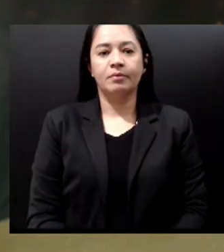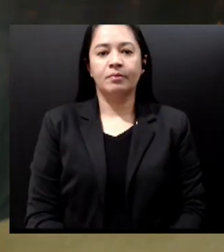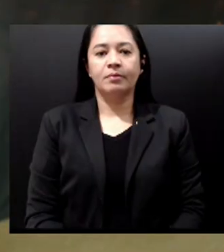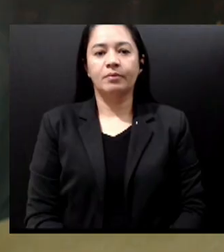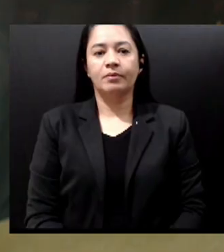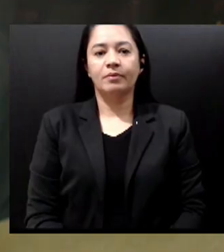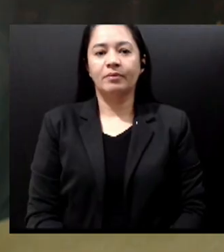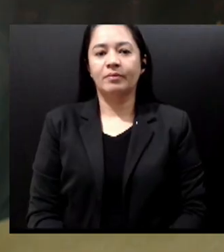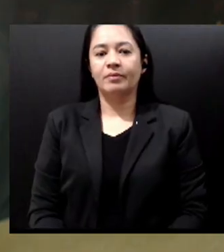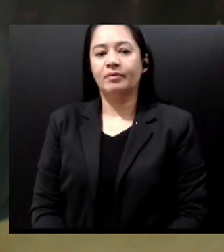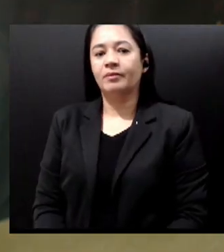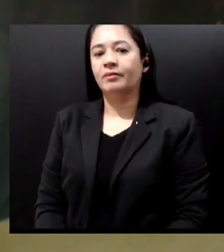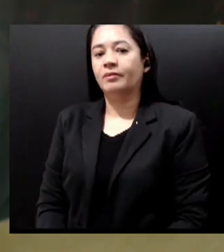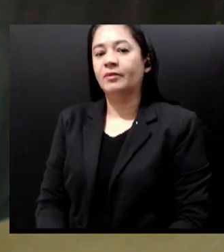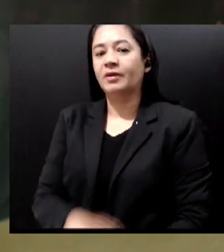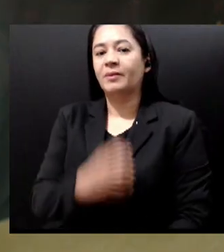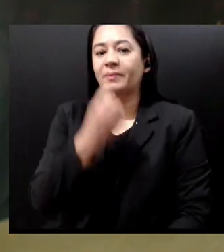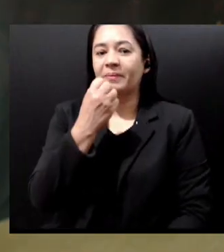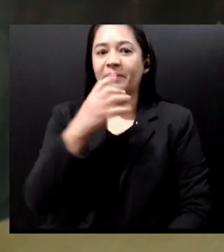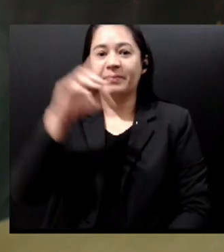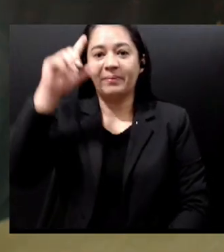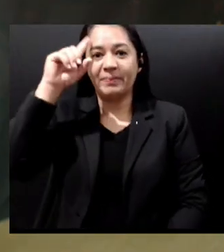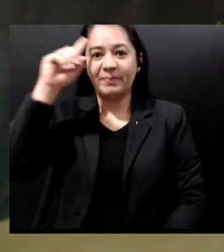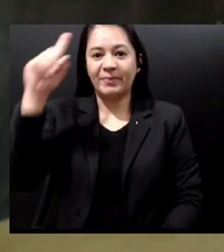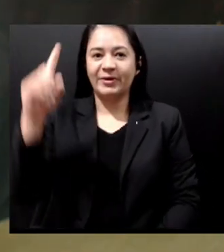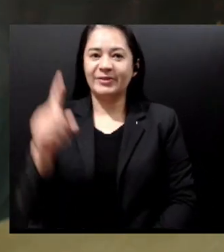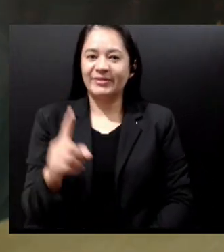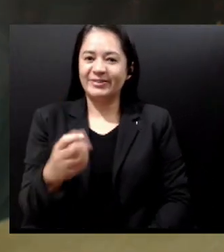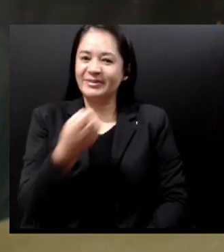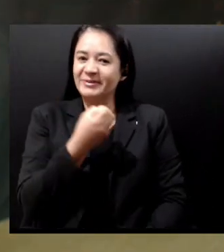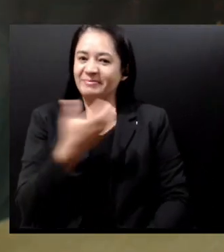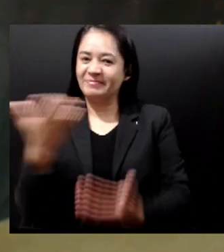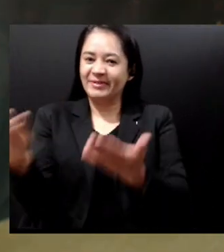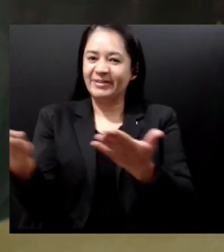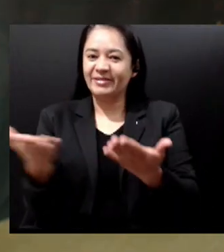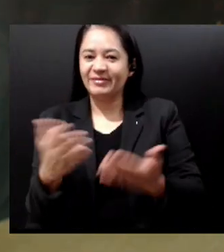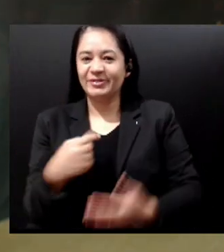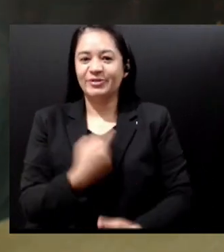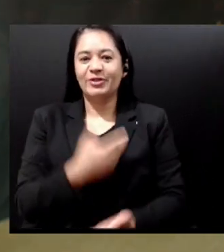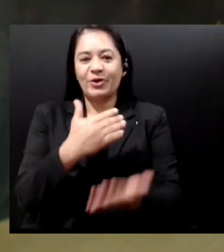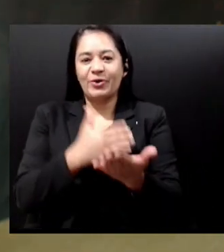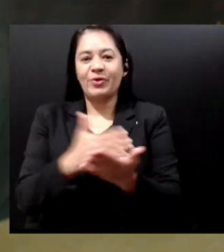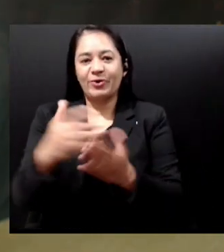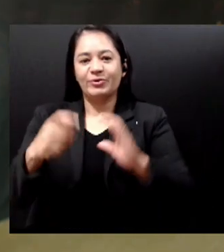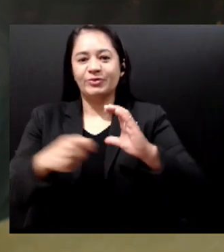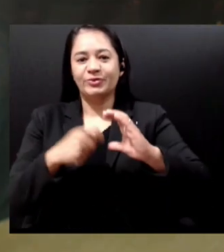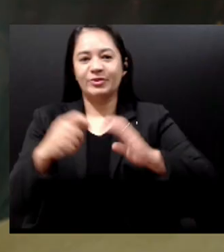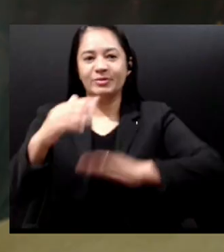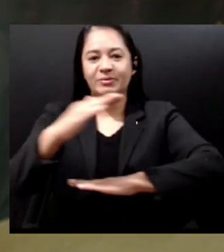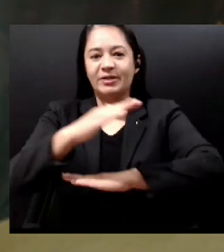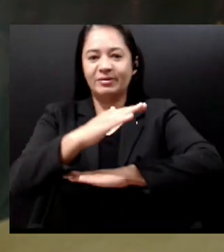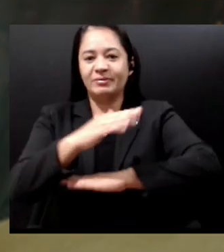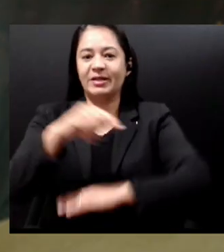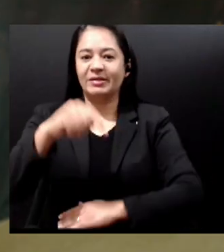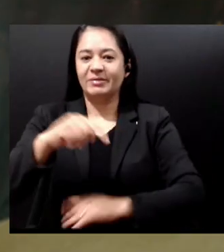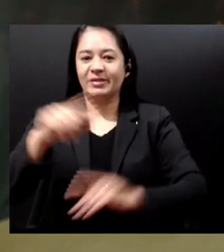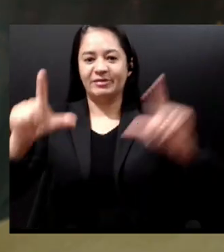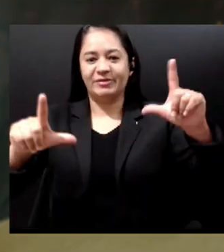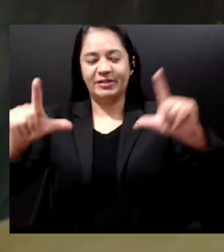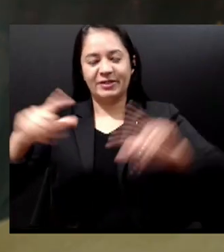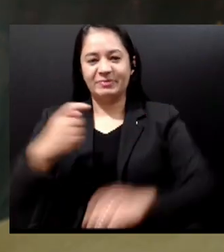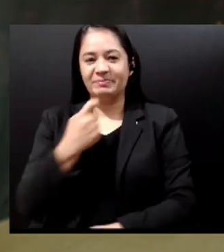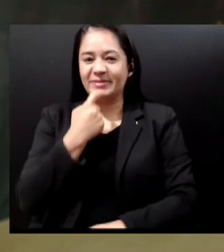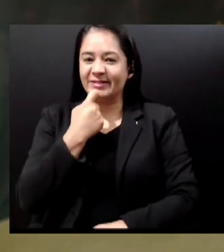Olá, bom dia, seja bem-vindo. Estamos começando mais uma edição do nosso Estúdio Câmara, aqui pela TV Câmara